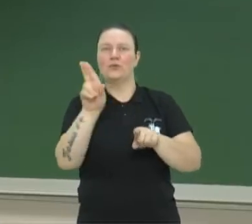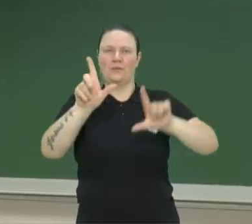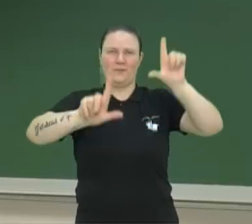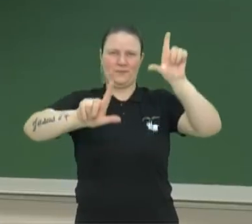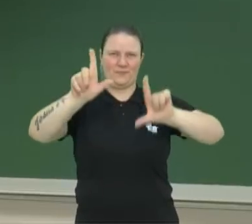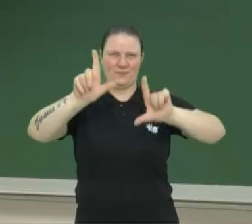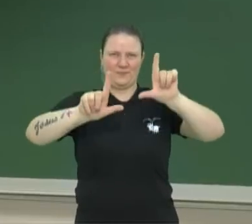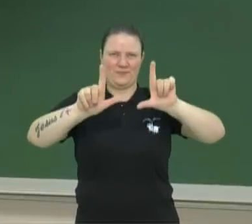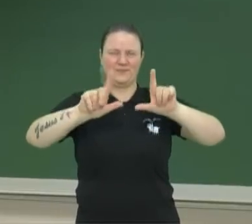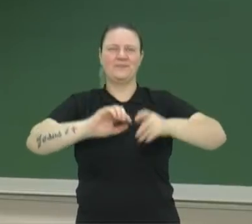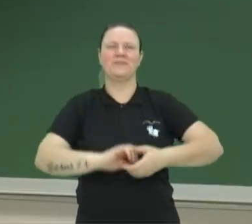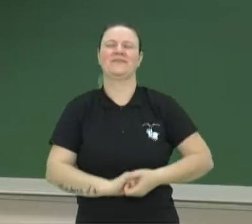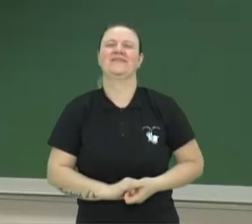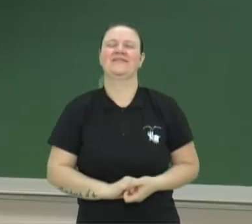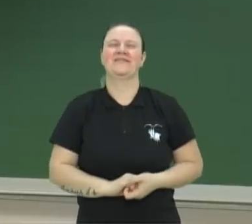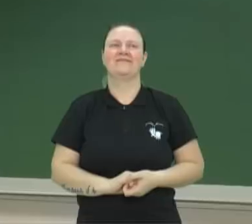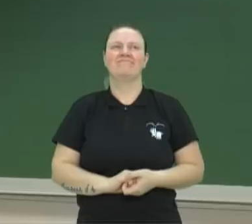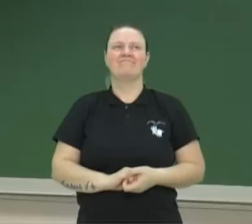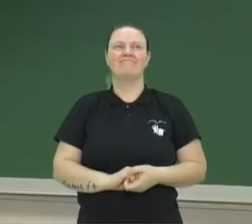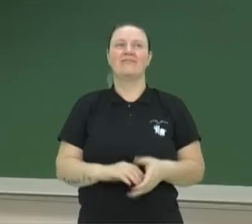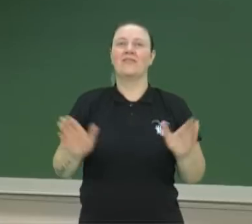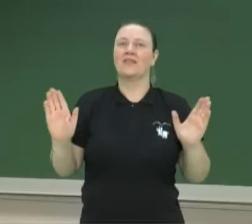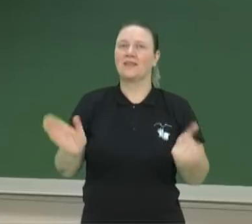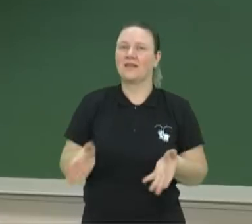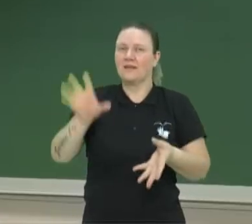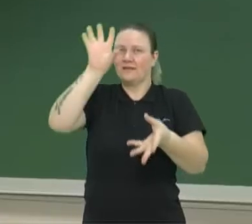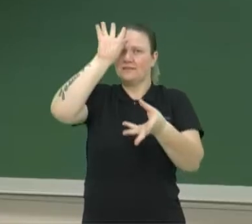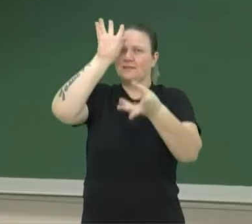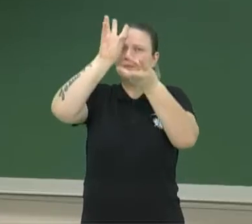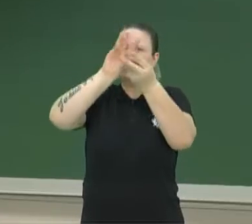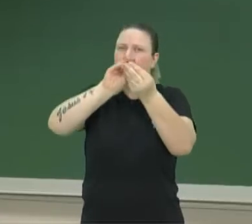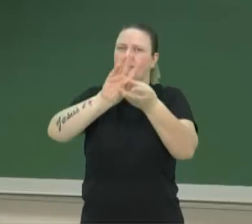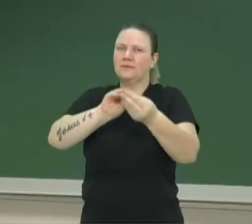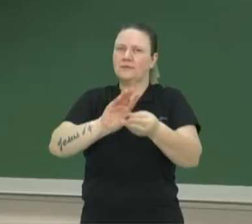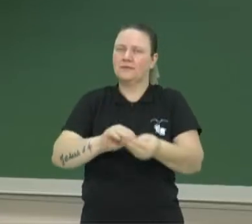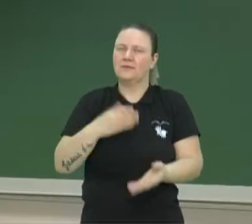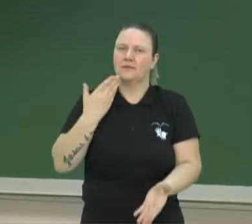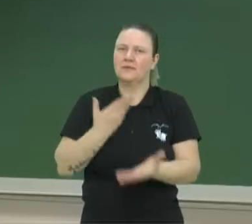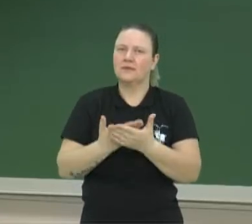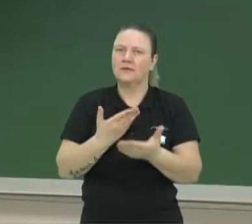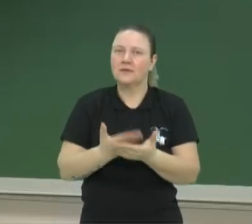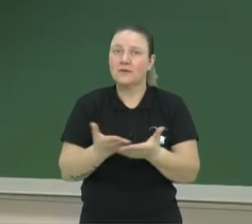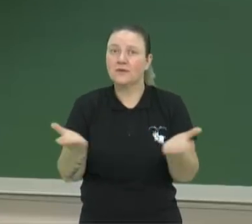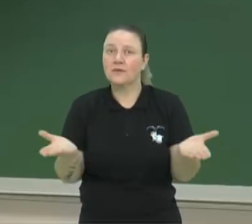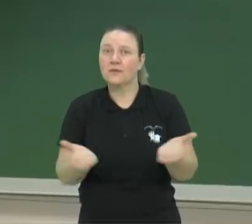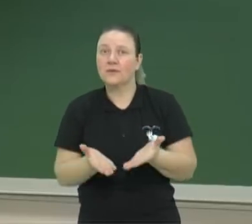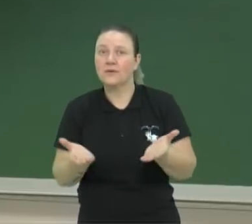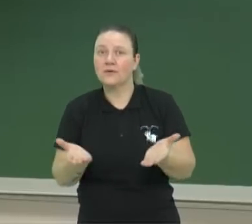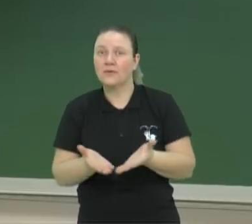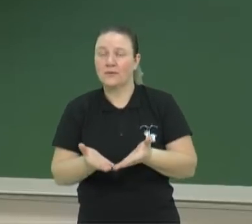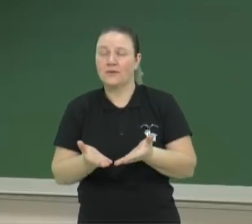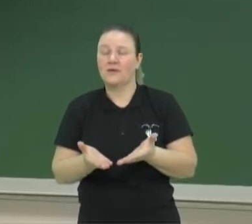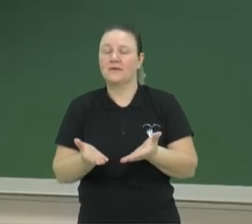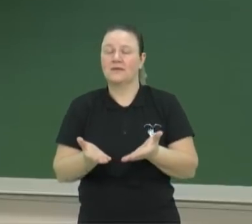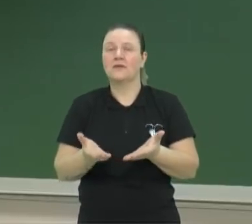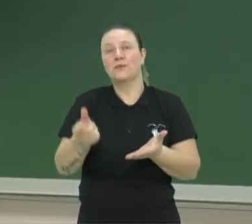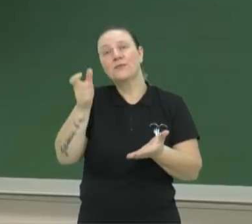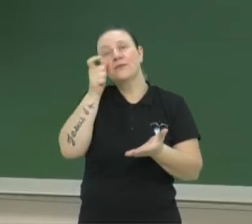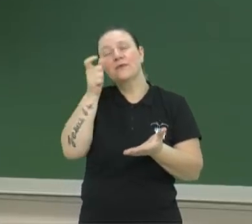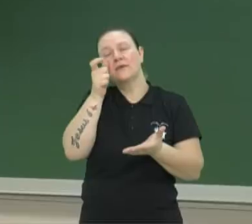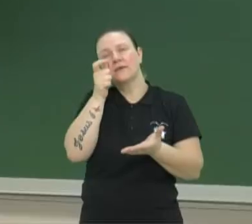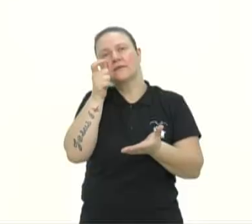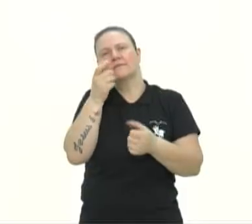ele. Beleza? E agora um resuminho breve, né, da nossa aula que nós vimos até o momento.